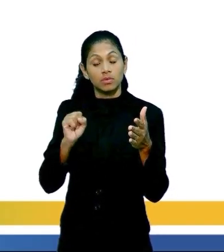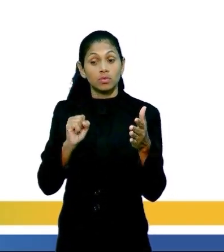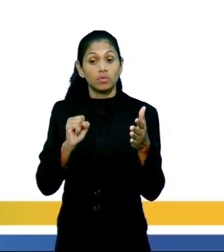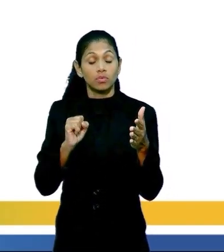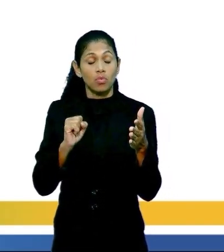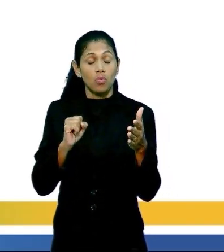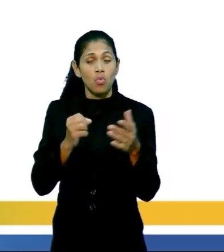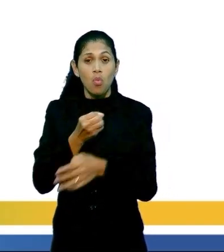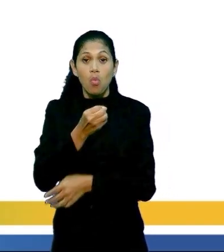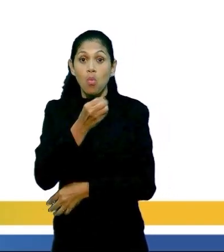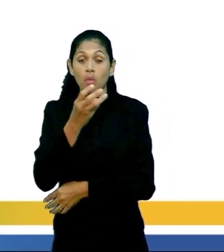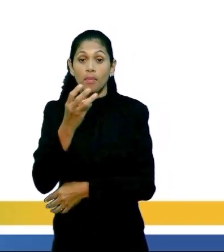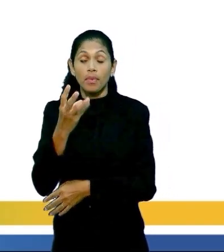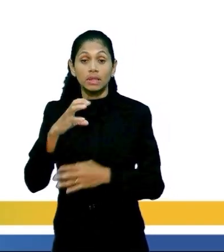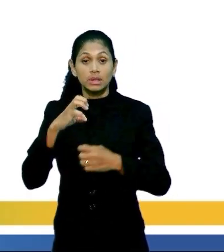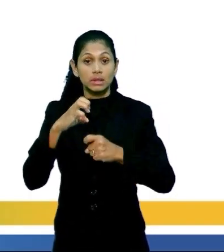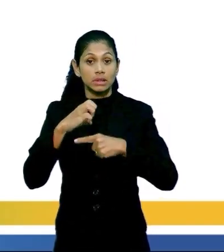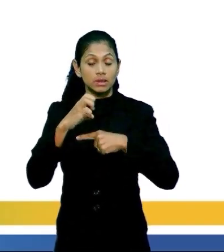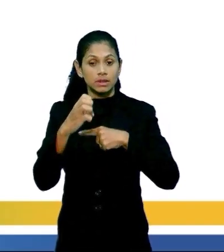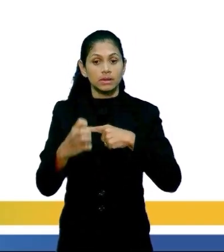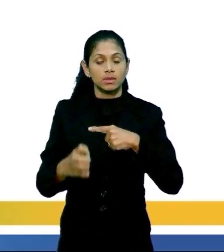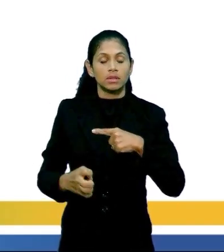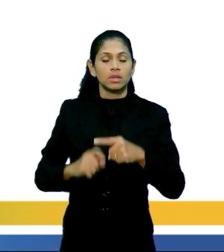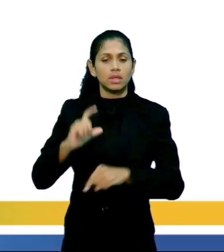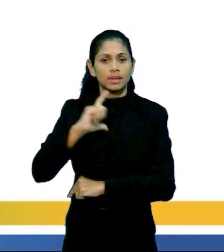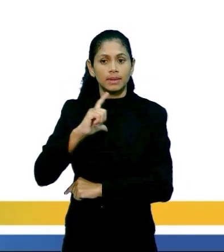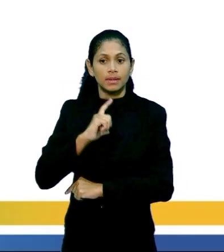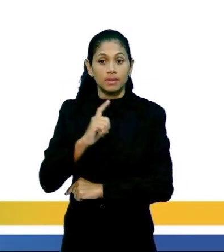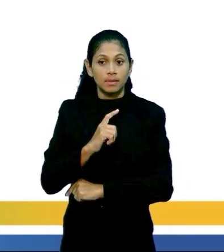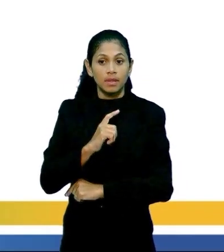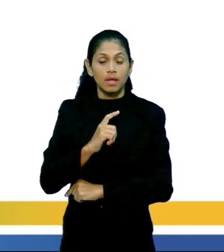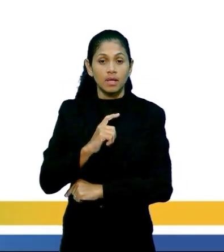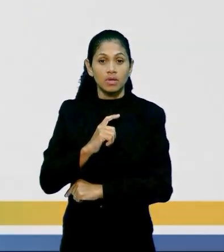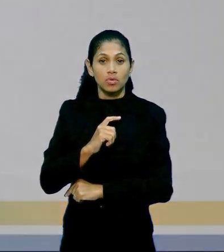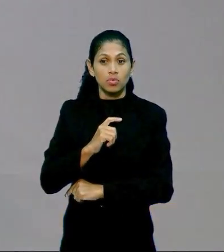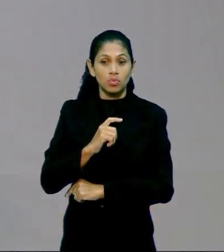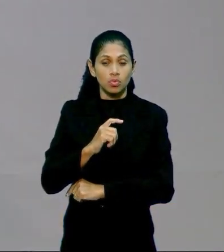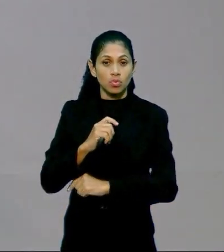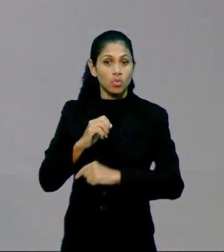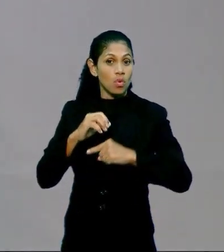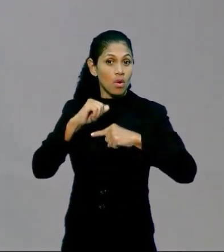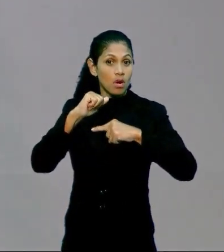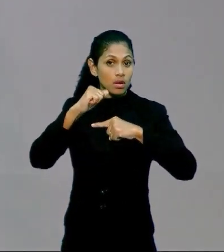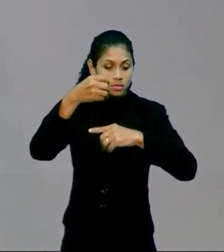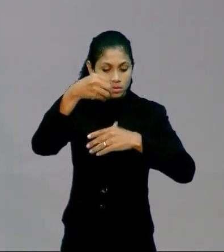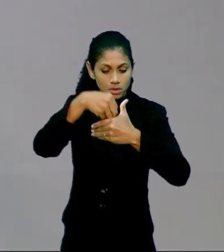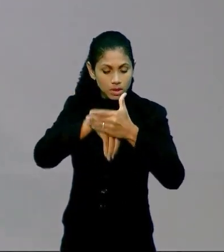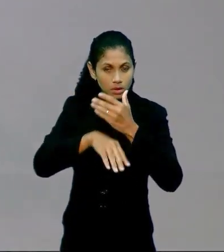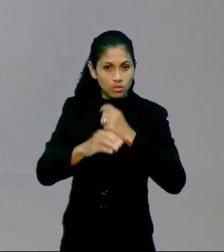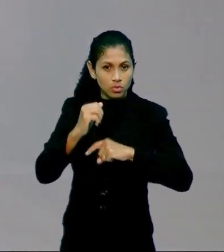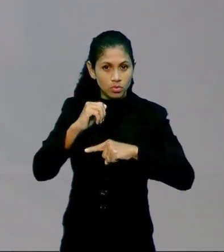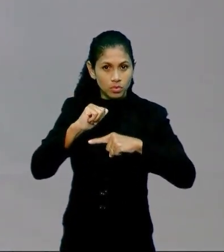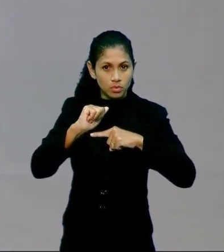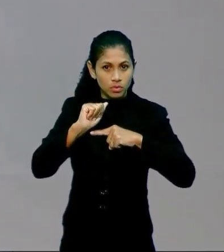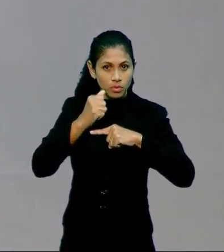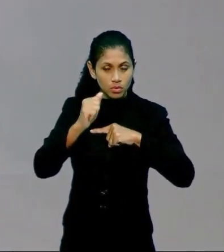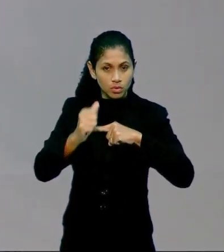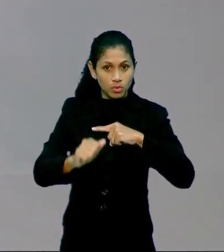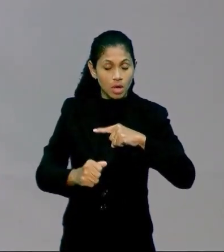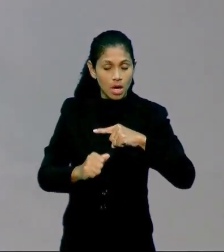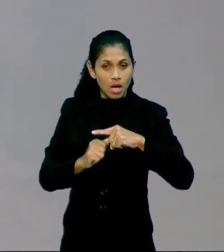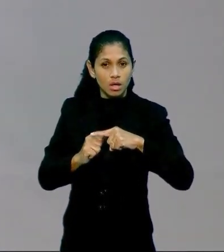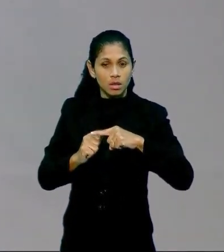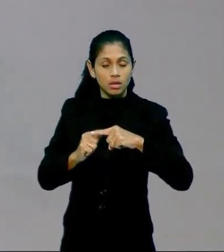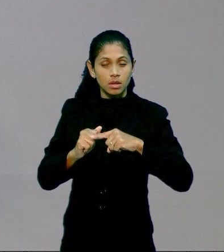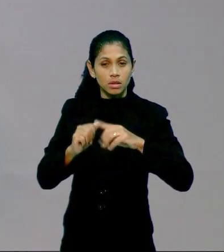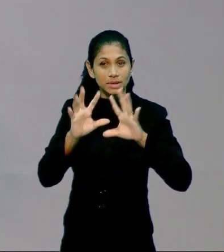de valência haverá no átomo de gás nobre? Então vamos lá, eu vou ter que representar os